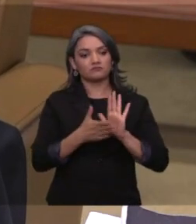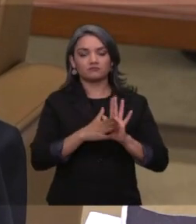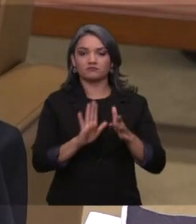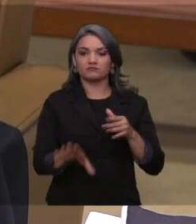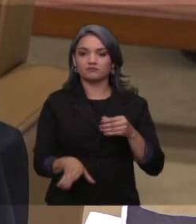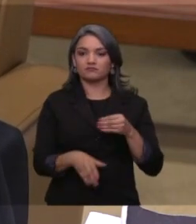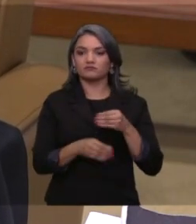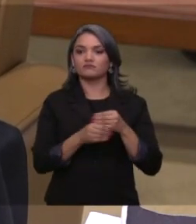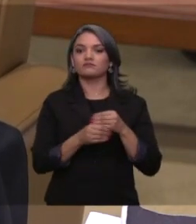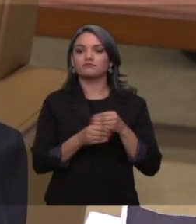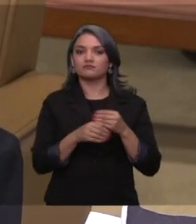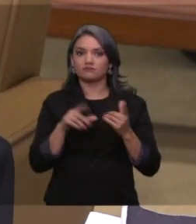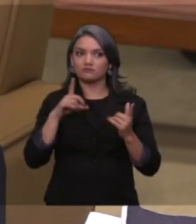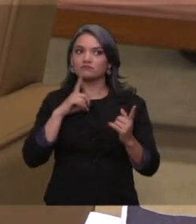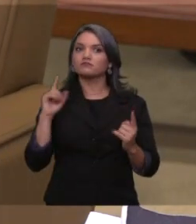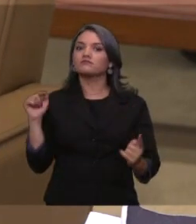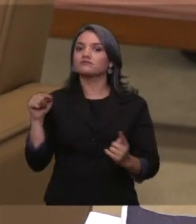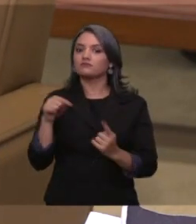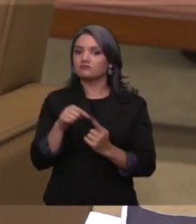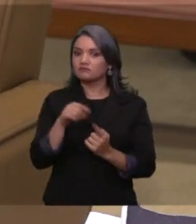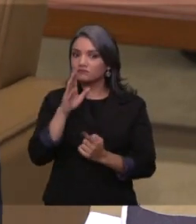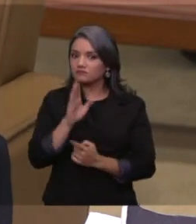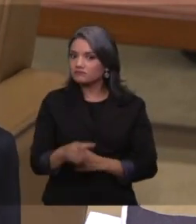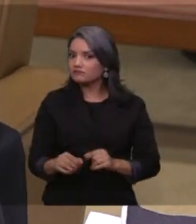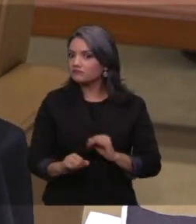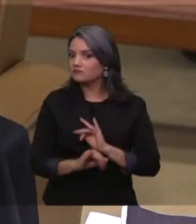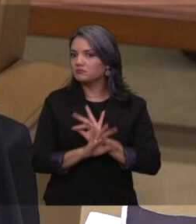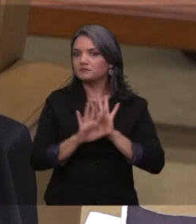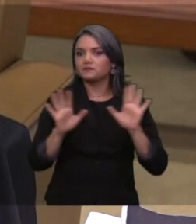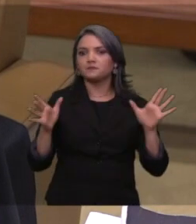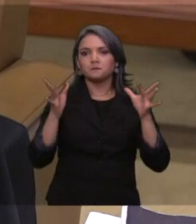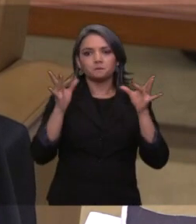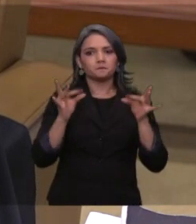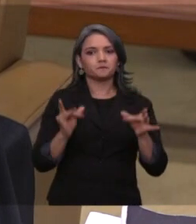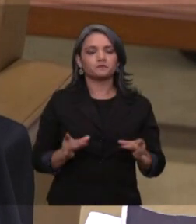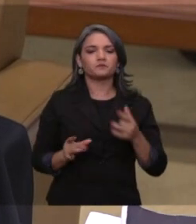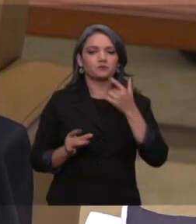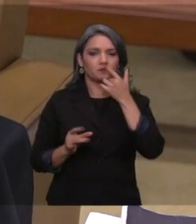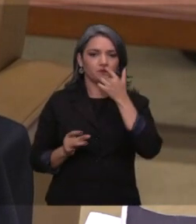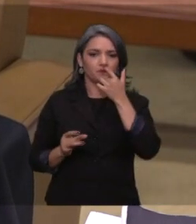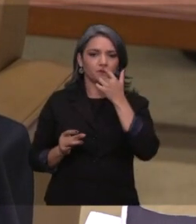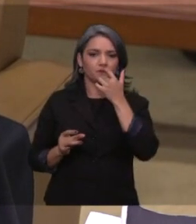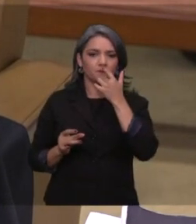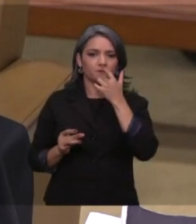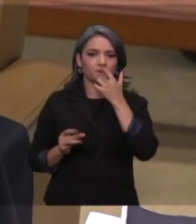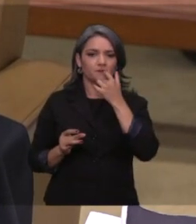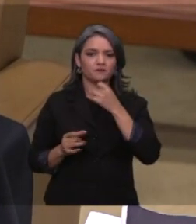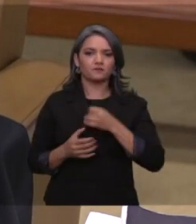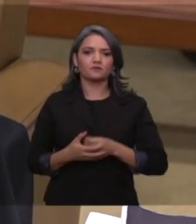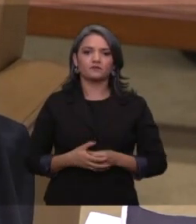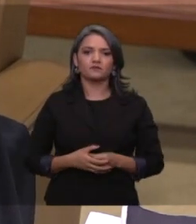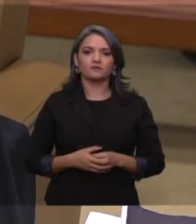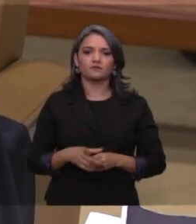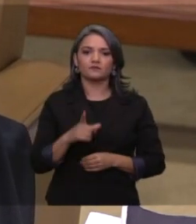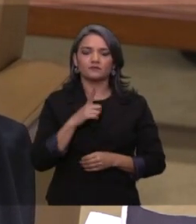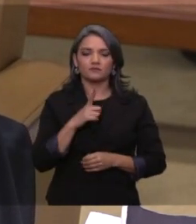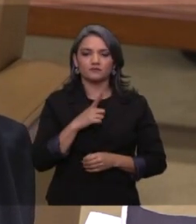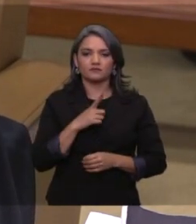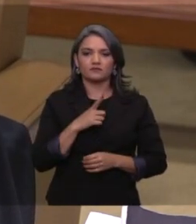esse propósito bastante claro, como ficou evidenciado em todo